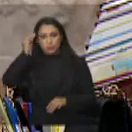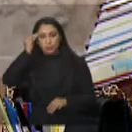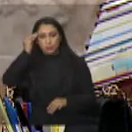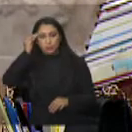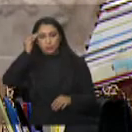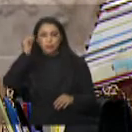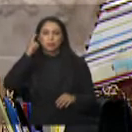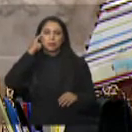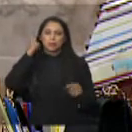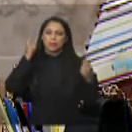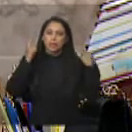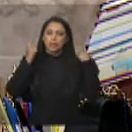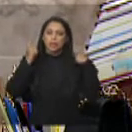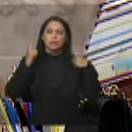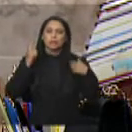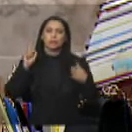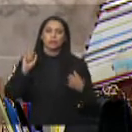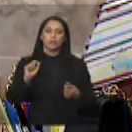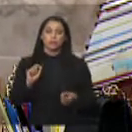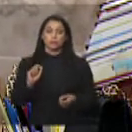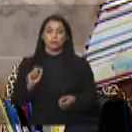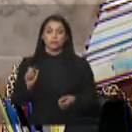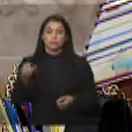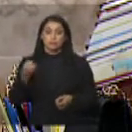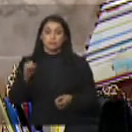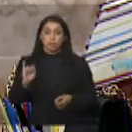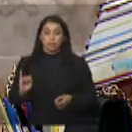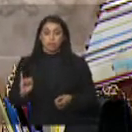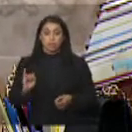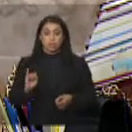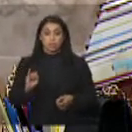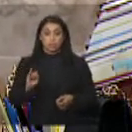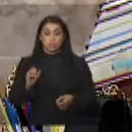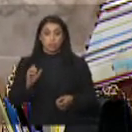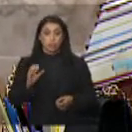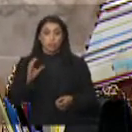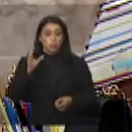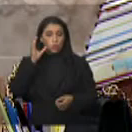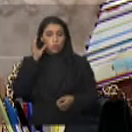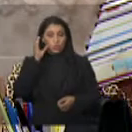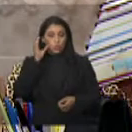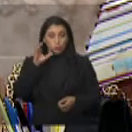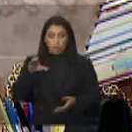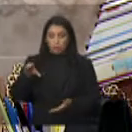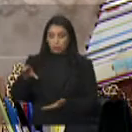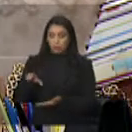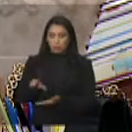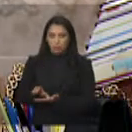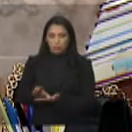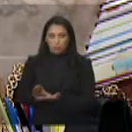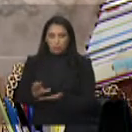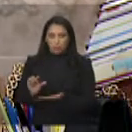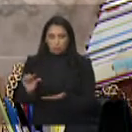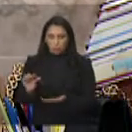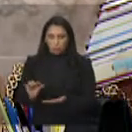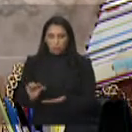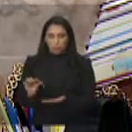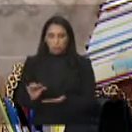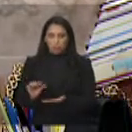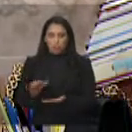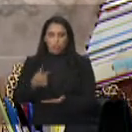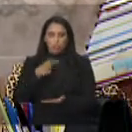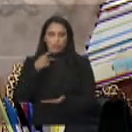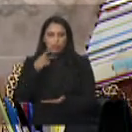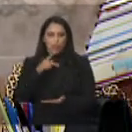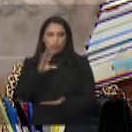porque eu acho que, atualmente, se nós deixarmos o celular não desligado totalmente, se falarmos aqui, vou